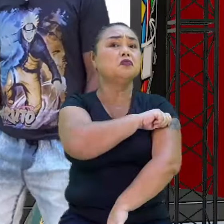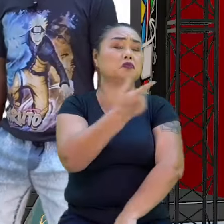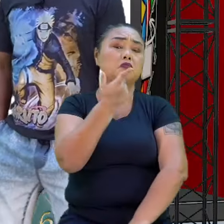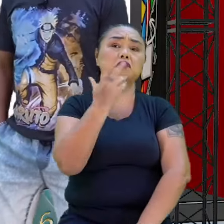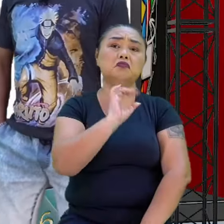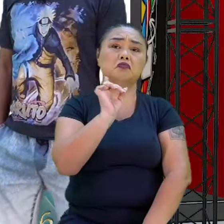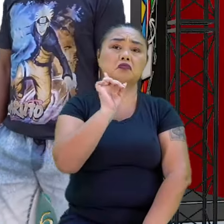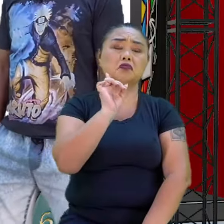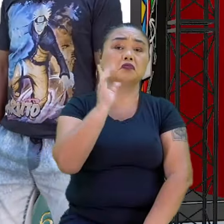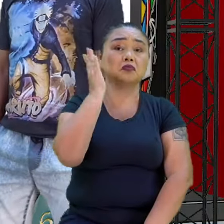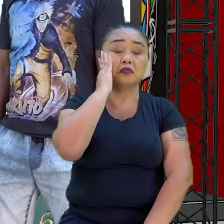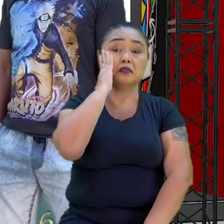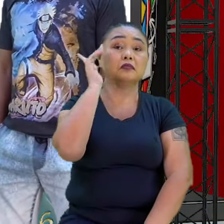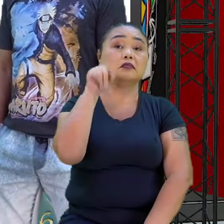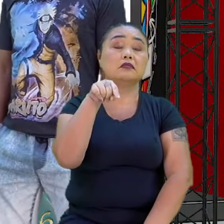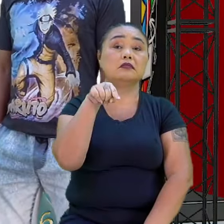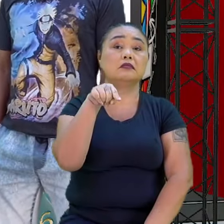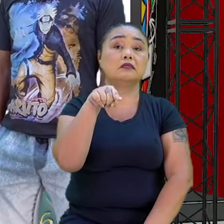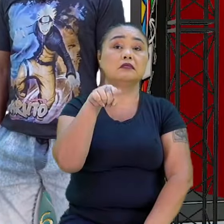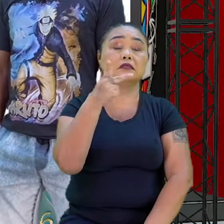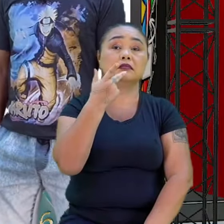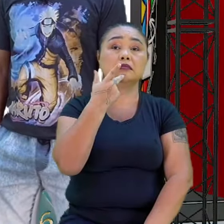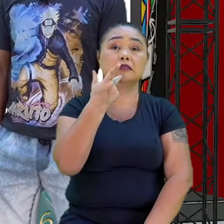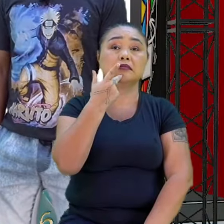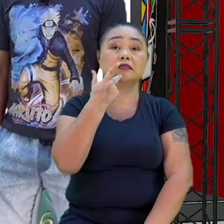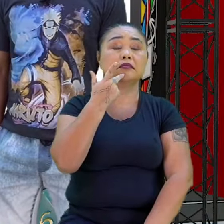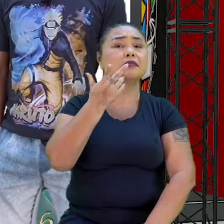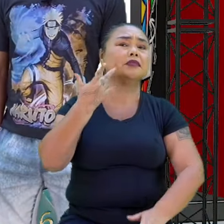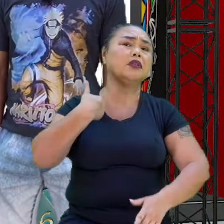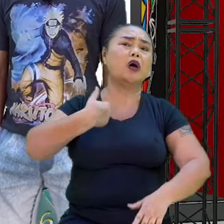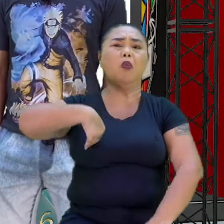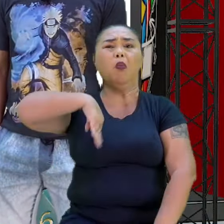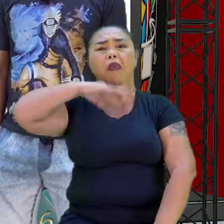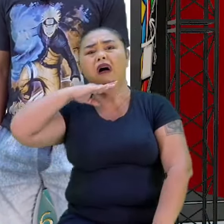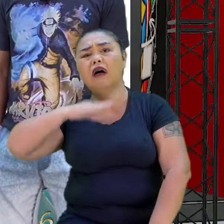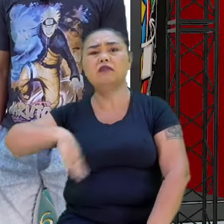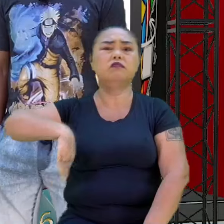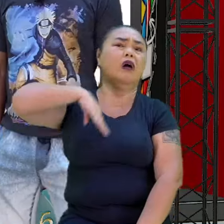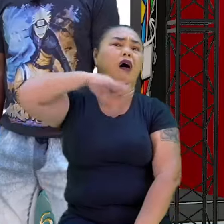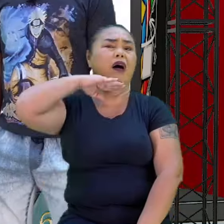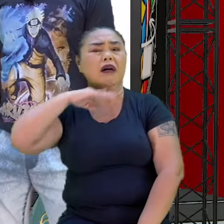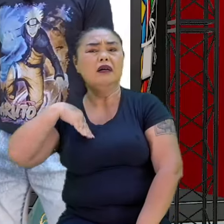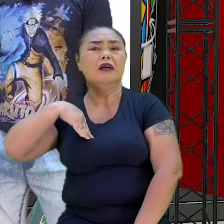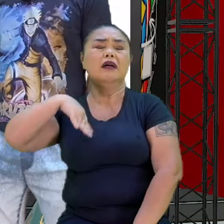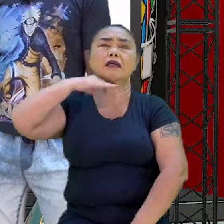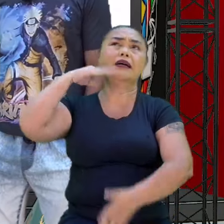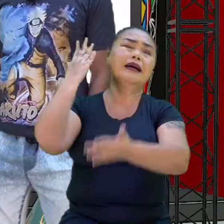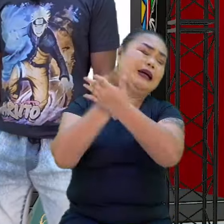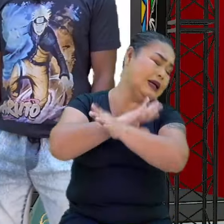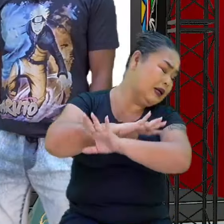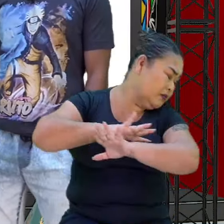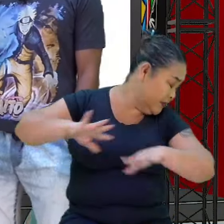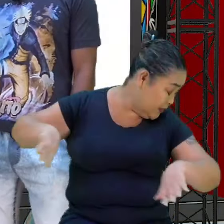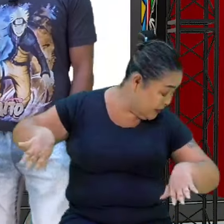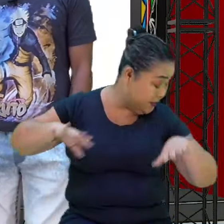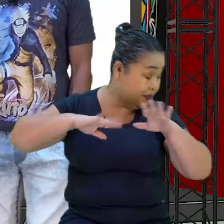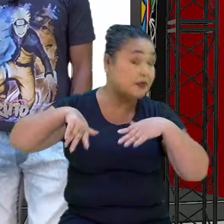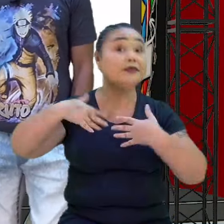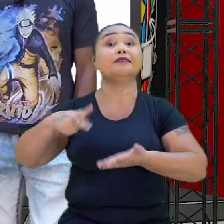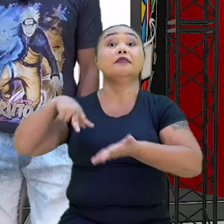é mas eles vão saber quem é que já estão assim não aguento mais não aguento mais Acaba pelo amor de Deus e a gente